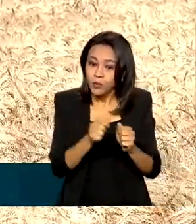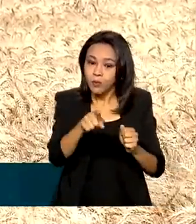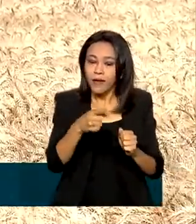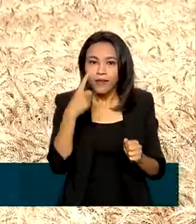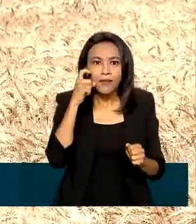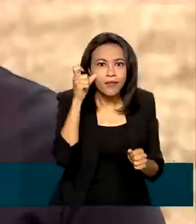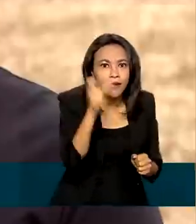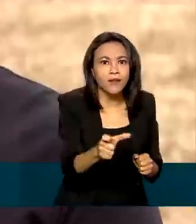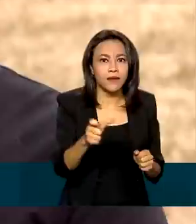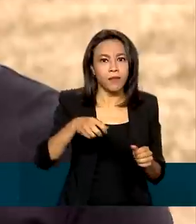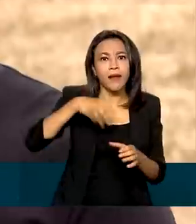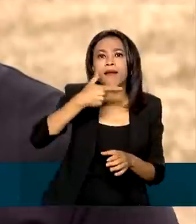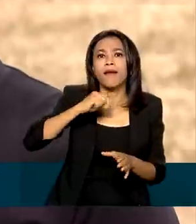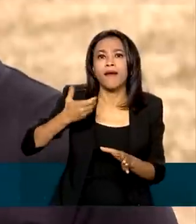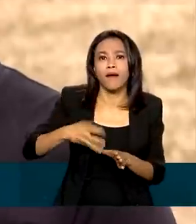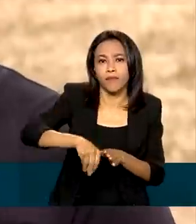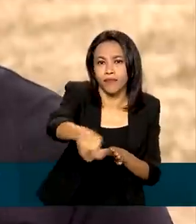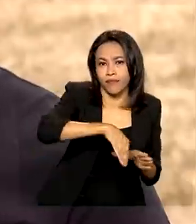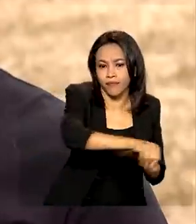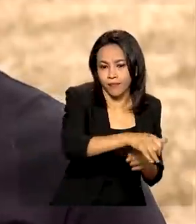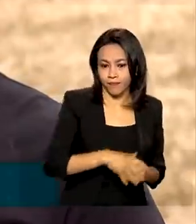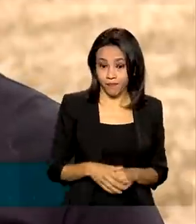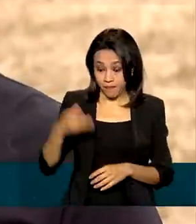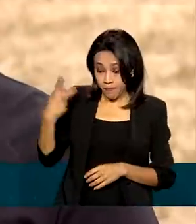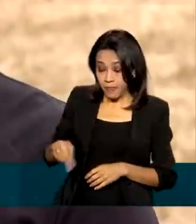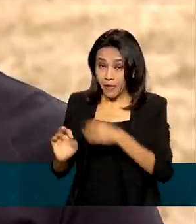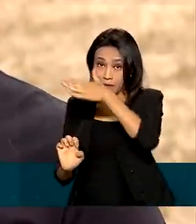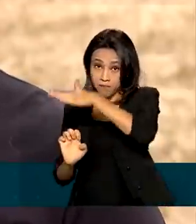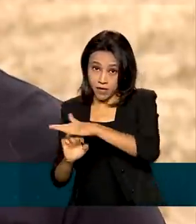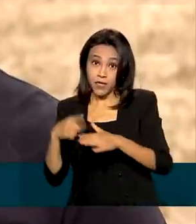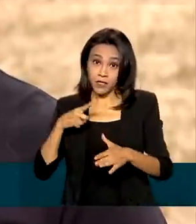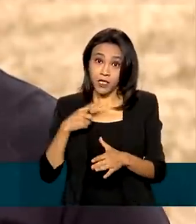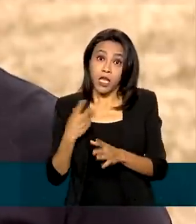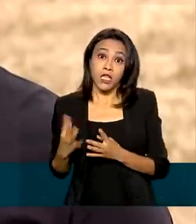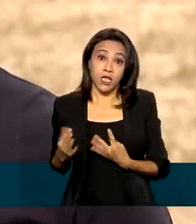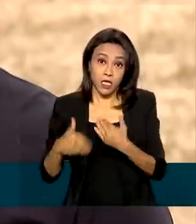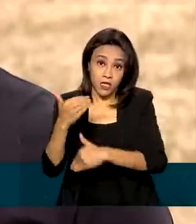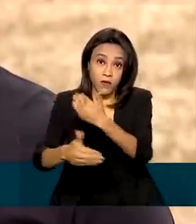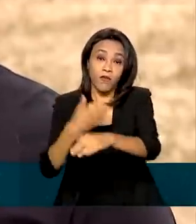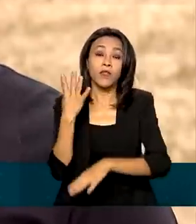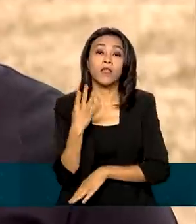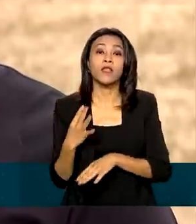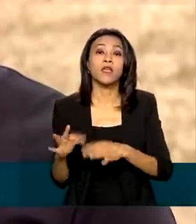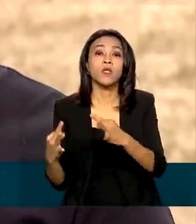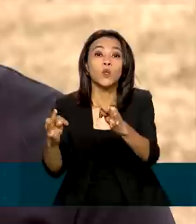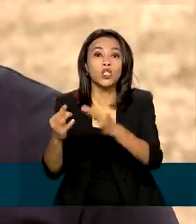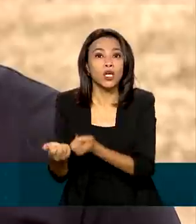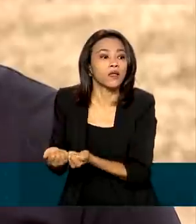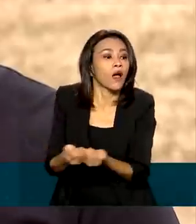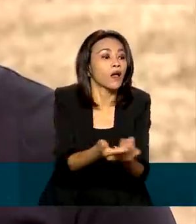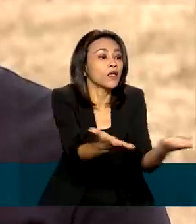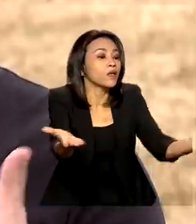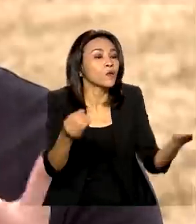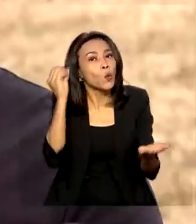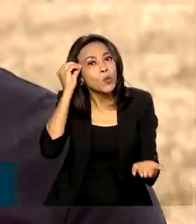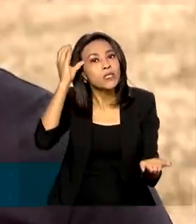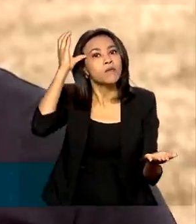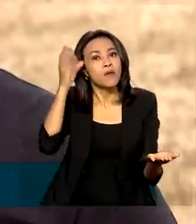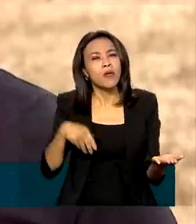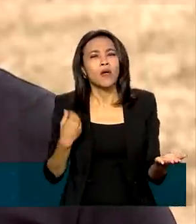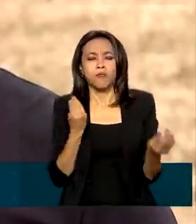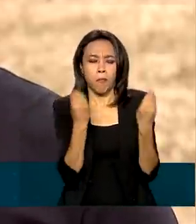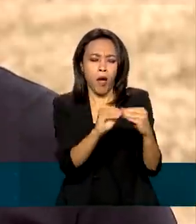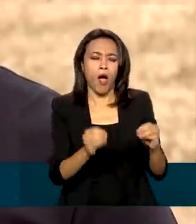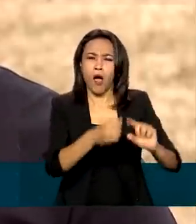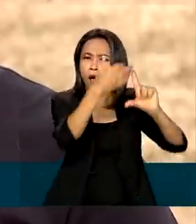cultivo do Trigo Essas tecnologias nós colocamos à disposição dos produtores todas as informações via